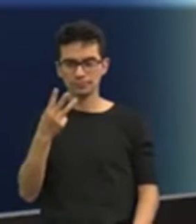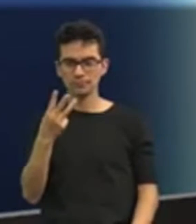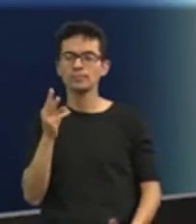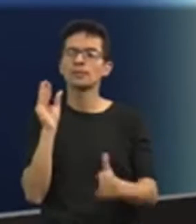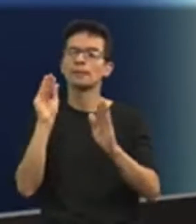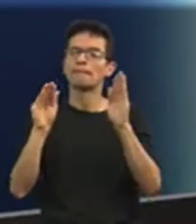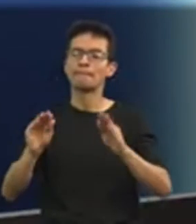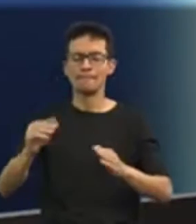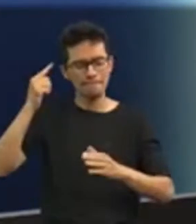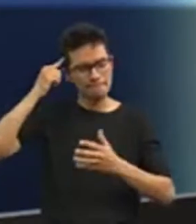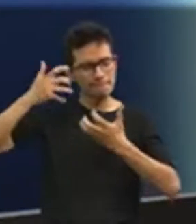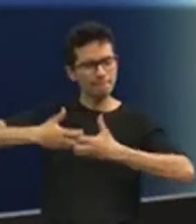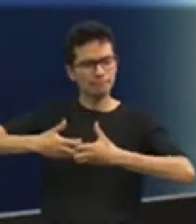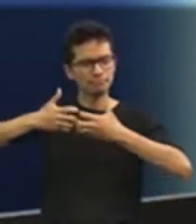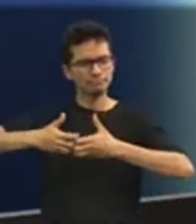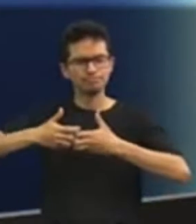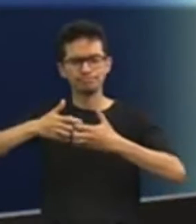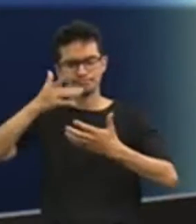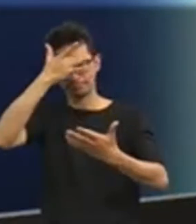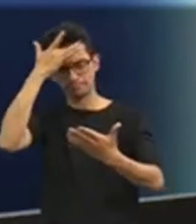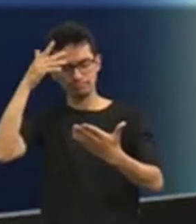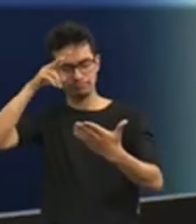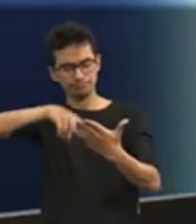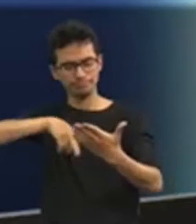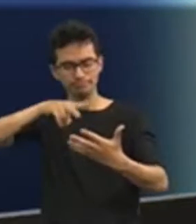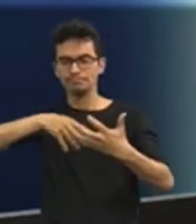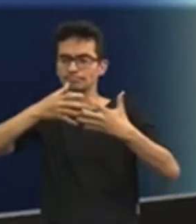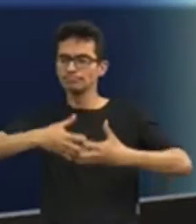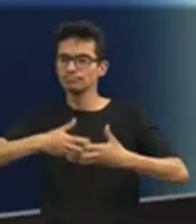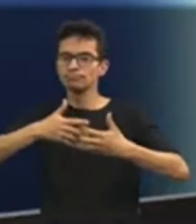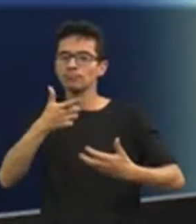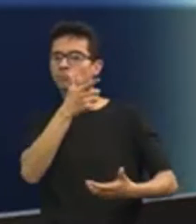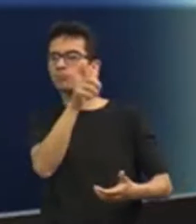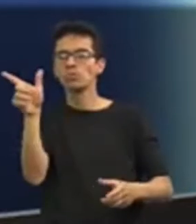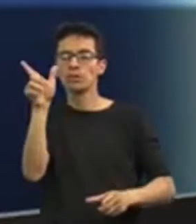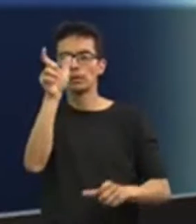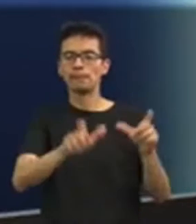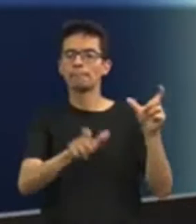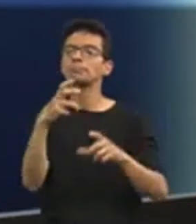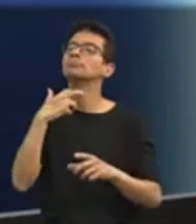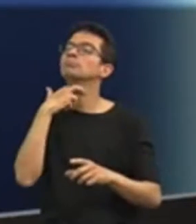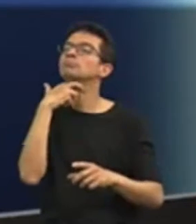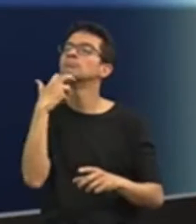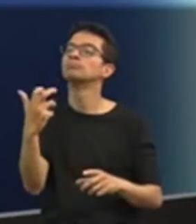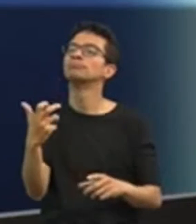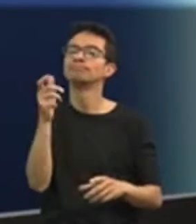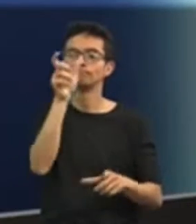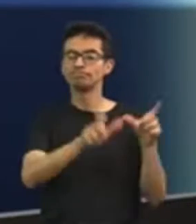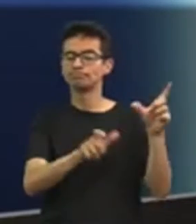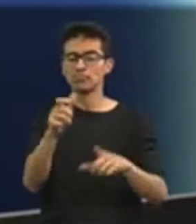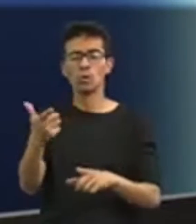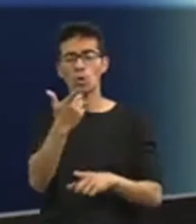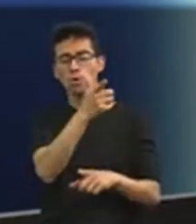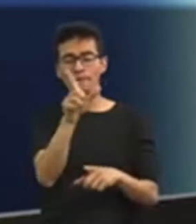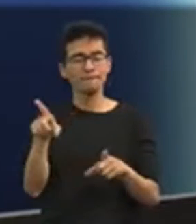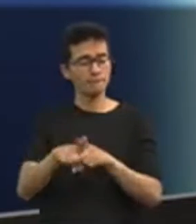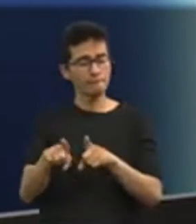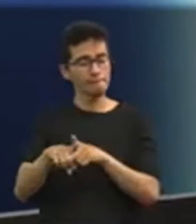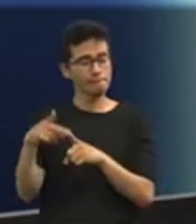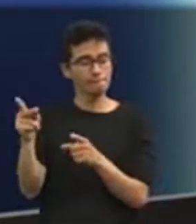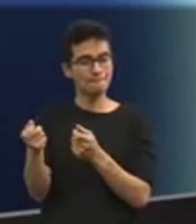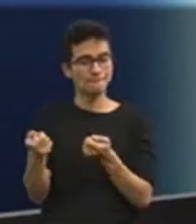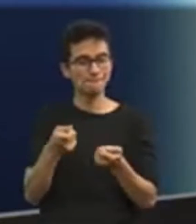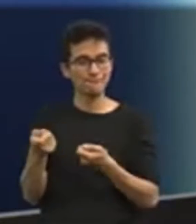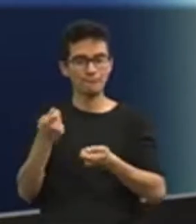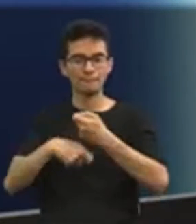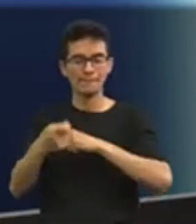coloca ali os seus pensamentos ele nem o pensamento das outras personagens da voz Há outras personagens mas é ele